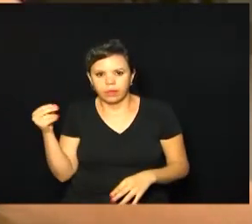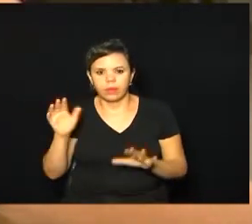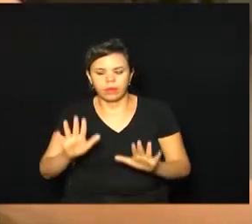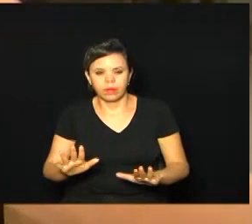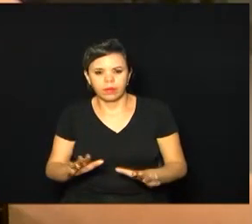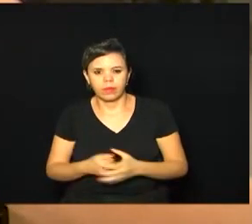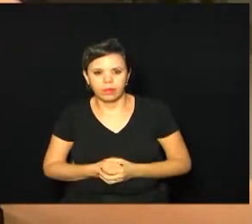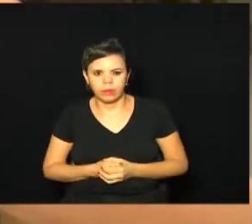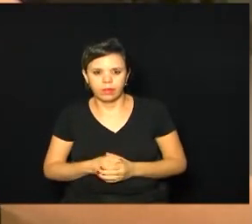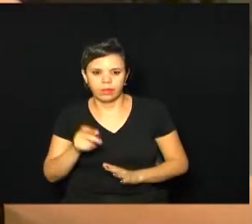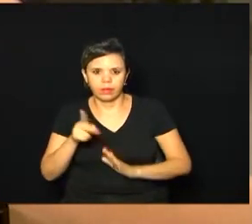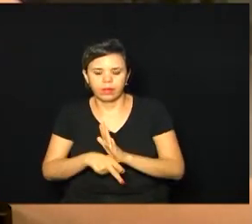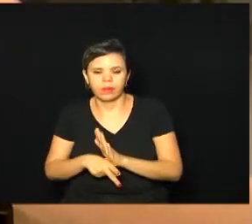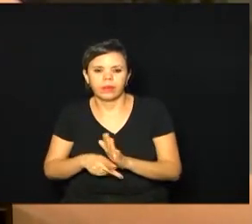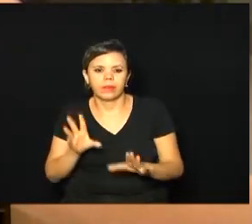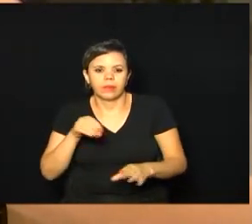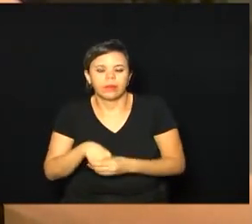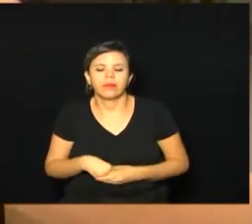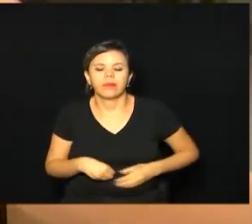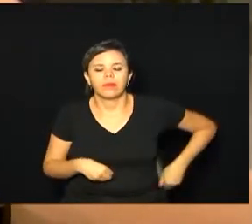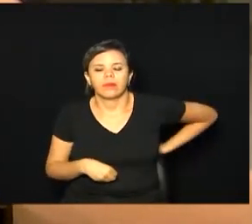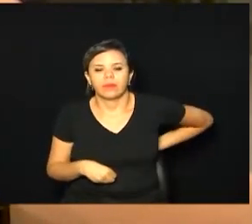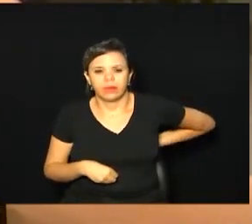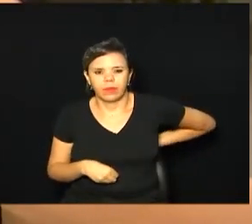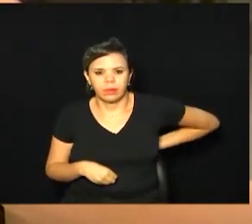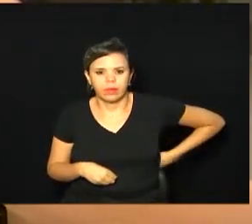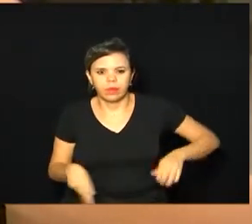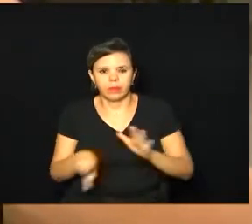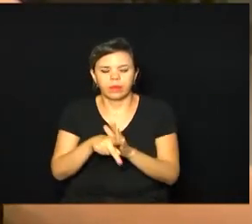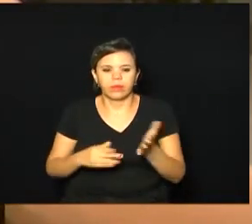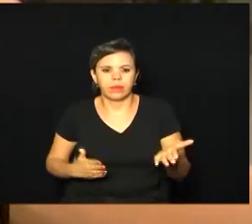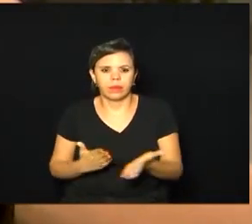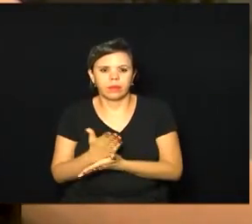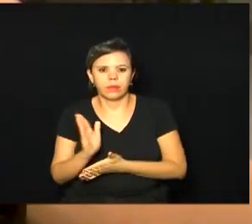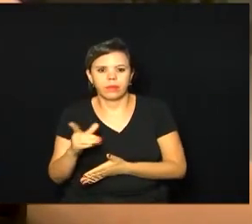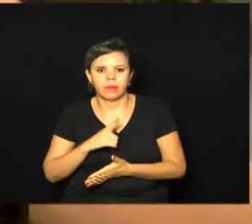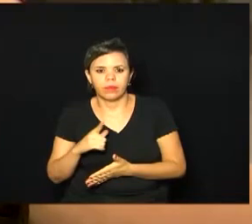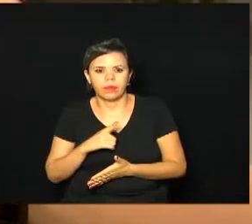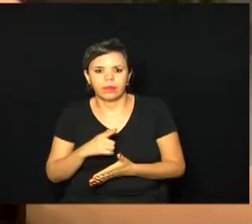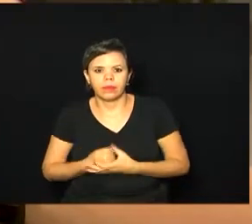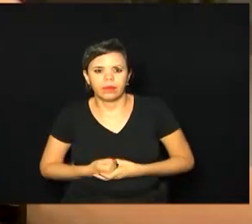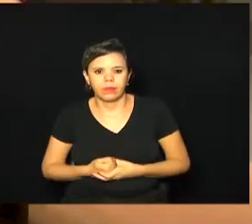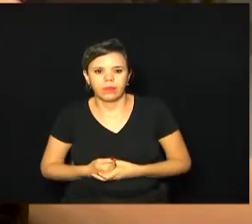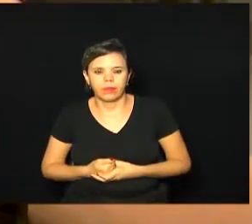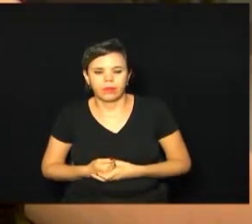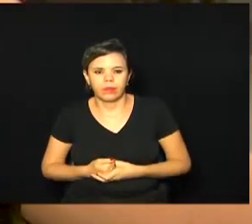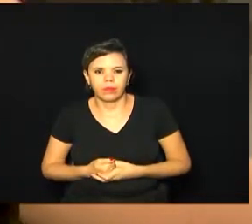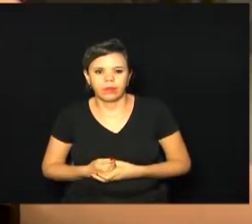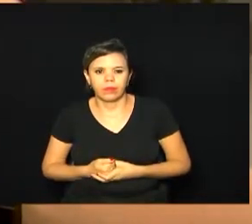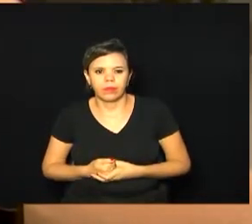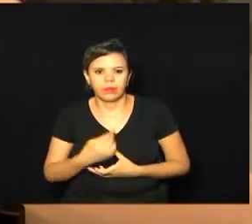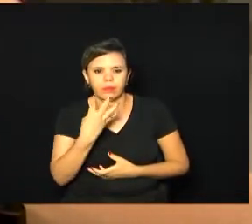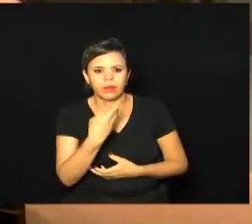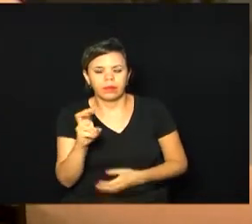Mas no projeto está previsto que a própria aprovação já tem, se não me engano, são 45